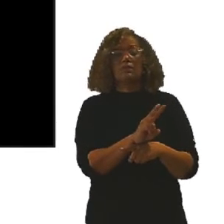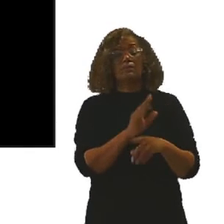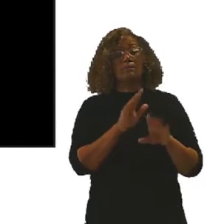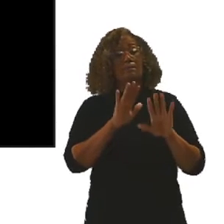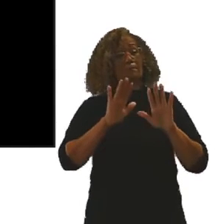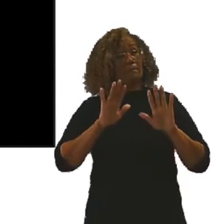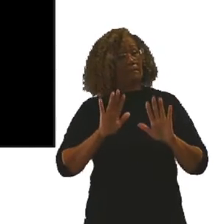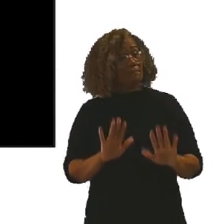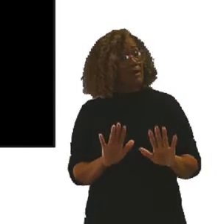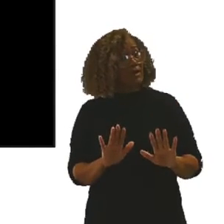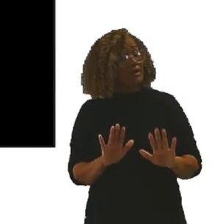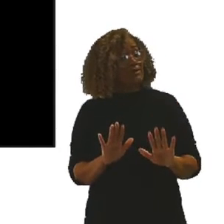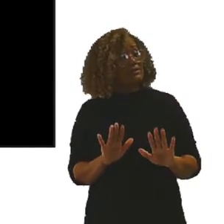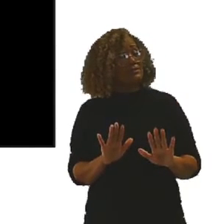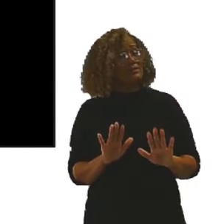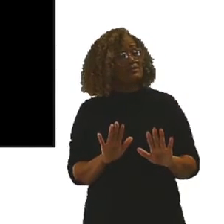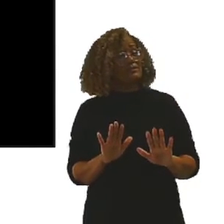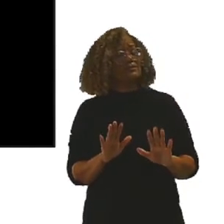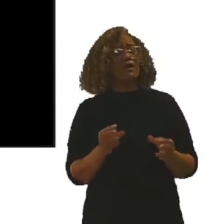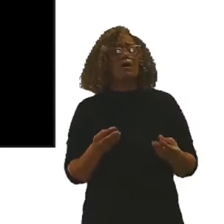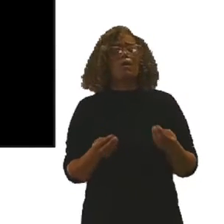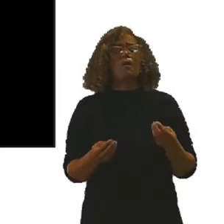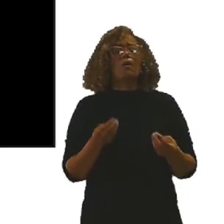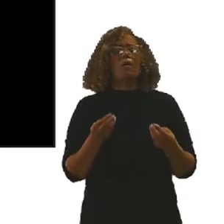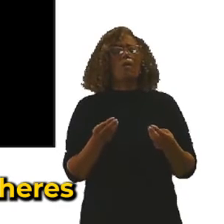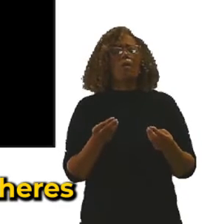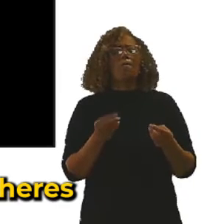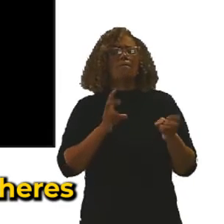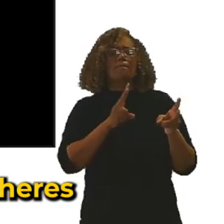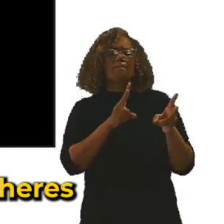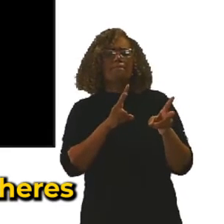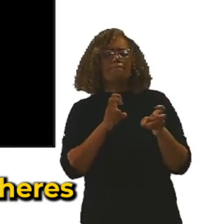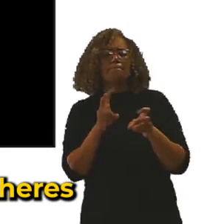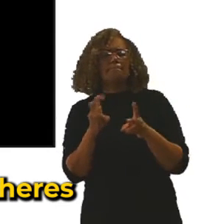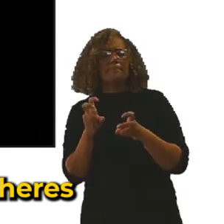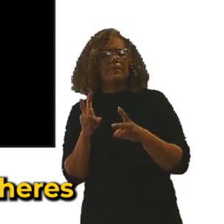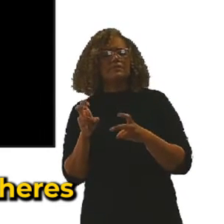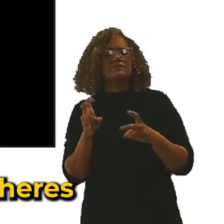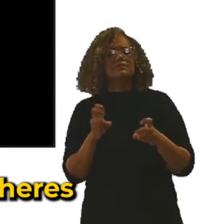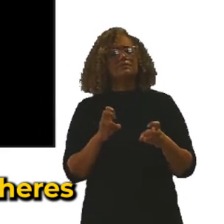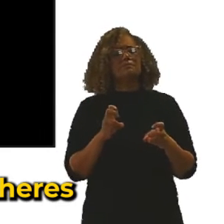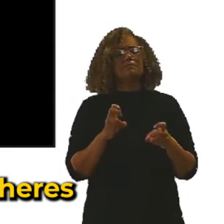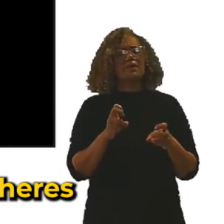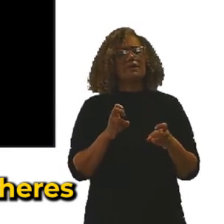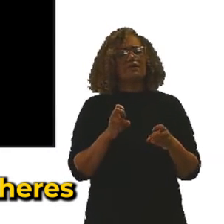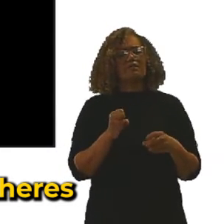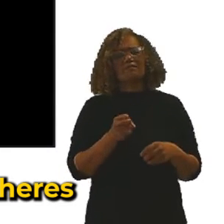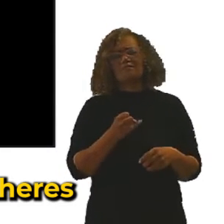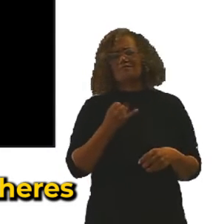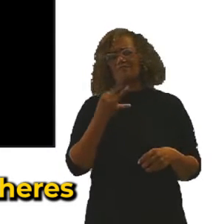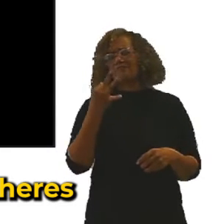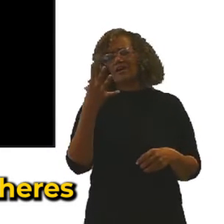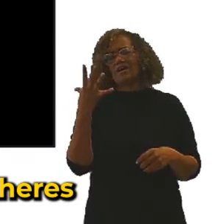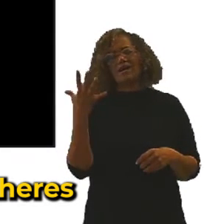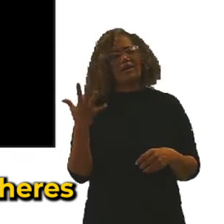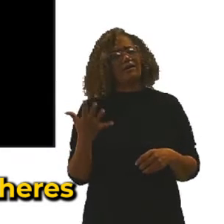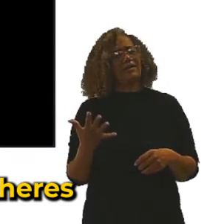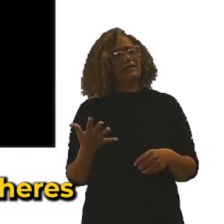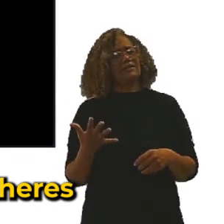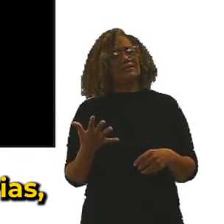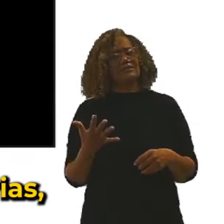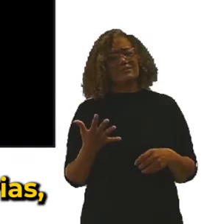Entretanto, sob o ponto de vista, não é, das múltiplas dimensões em que